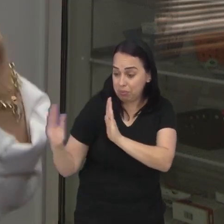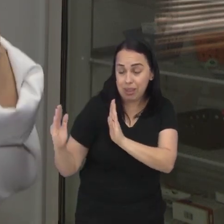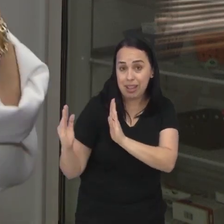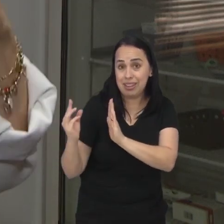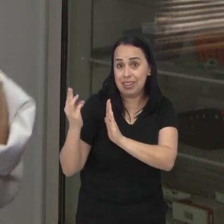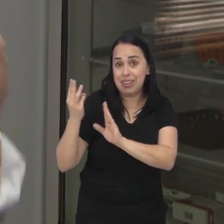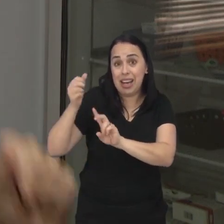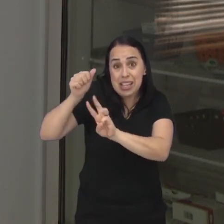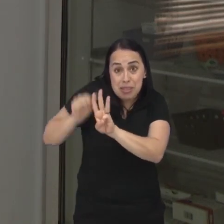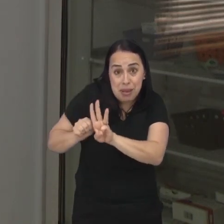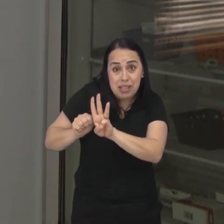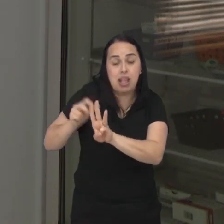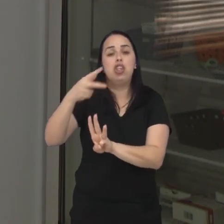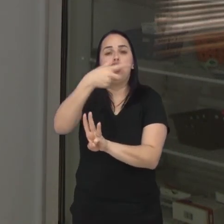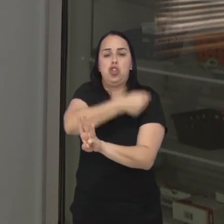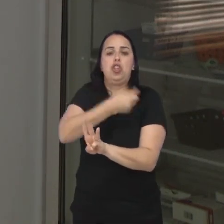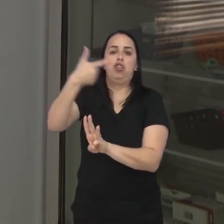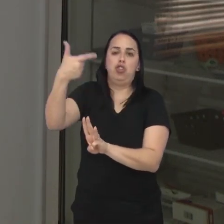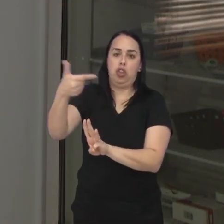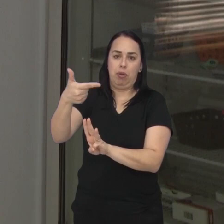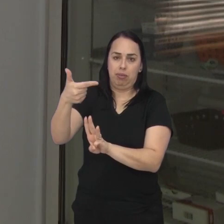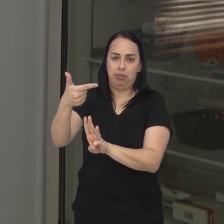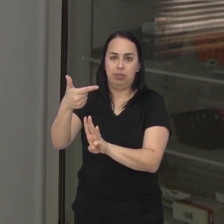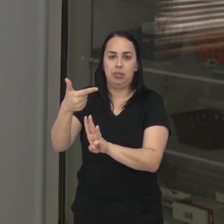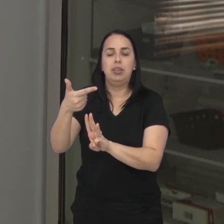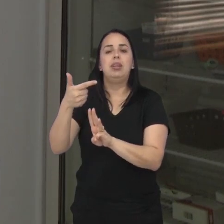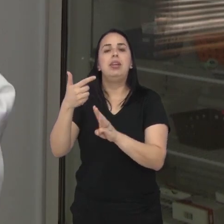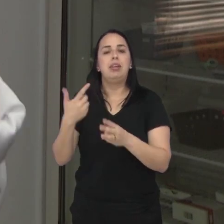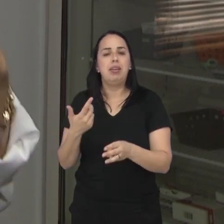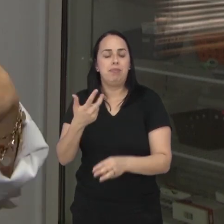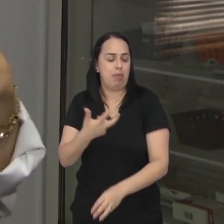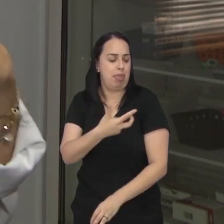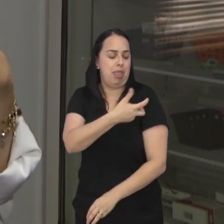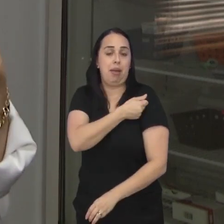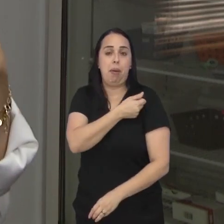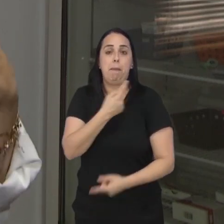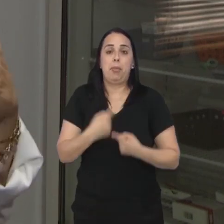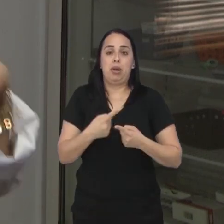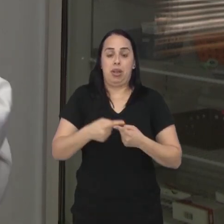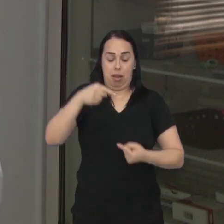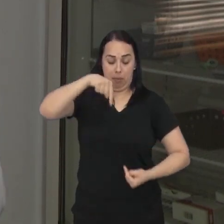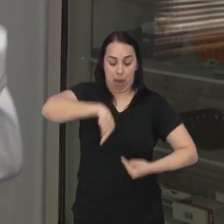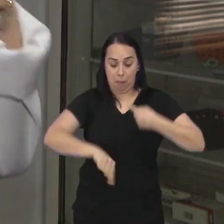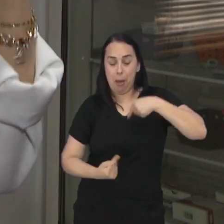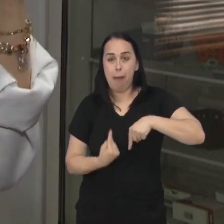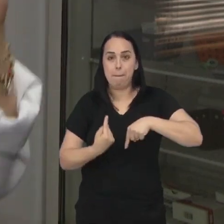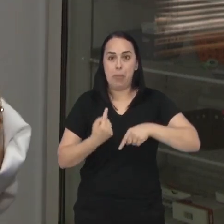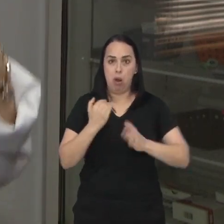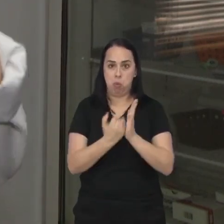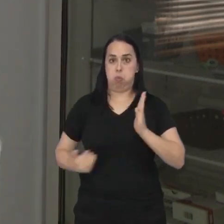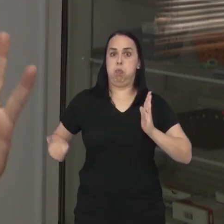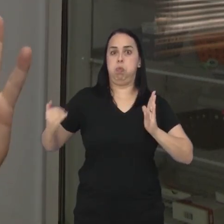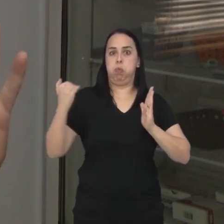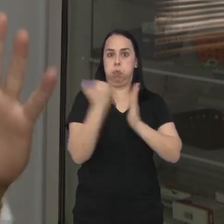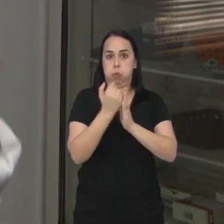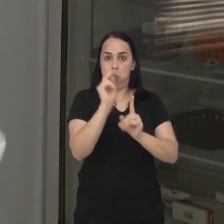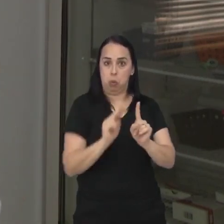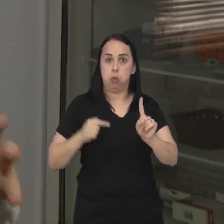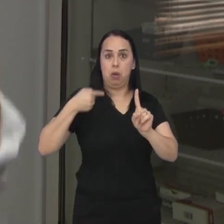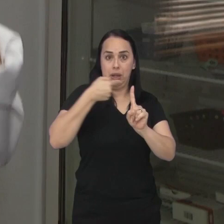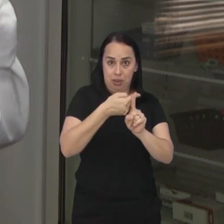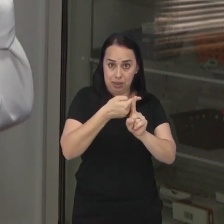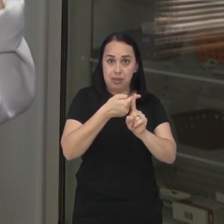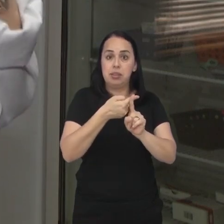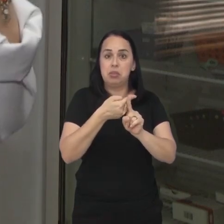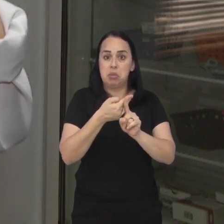dali, depois de 3 meses, a gente toma a 2ª dose. Então a gente chama isso de booster. O nosso sistema imune, ele faz um plus. Ele fala, opa,